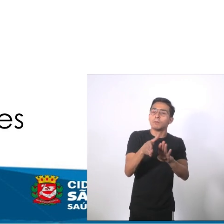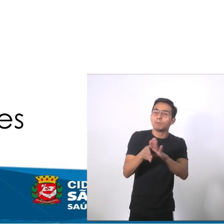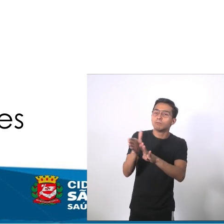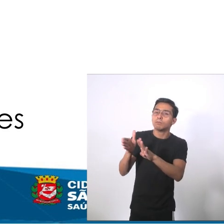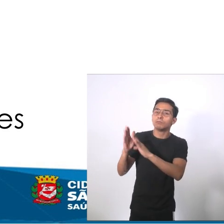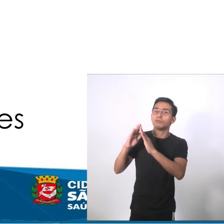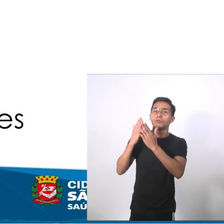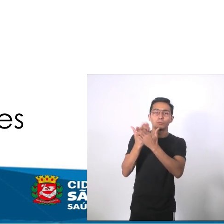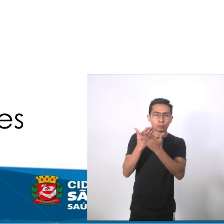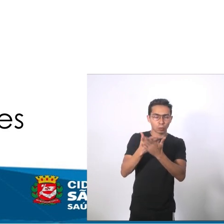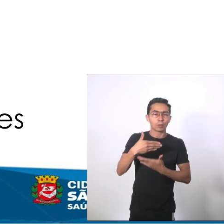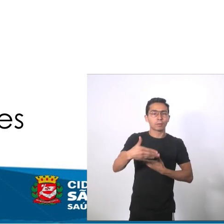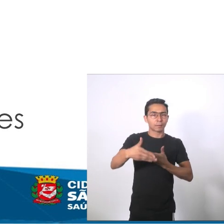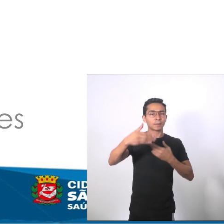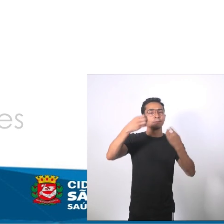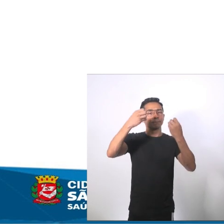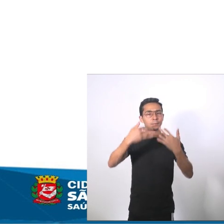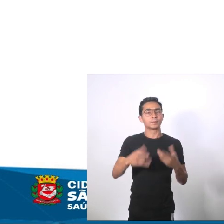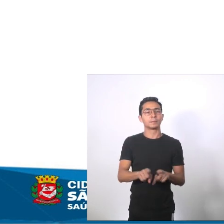serão realizadas.